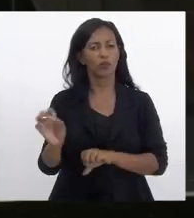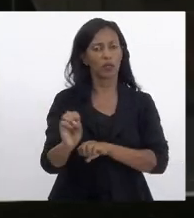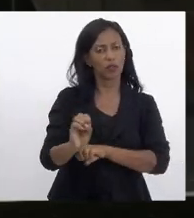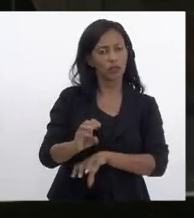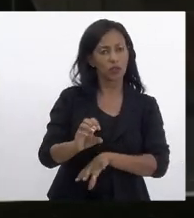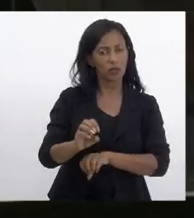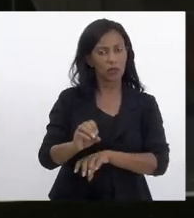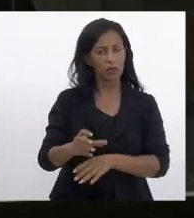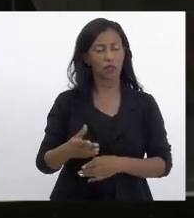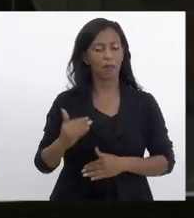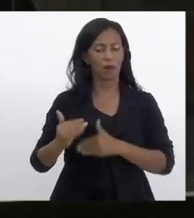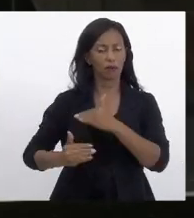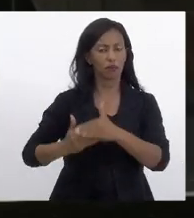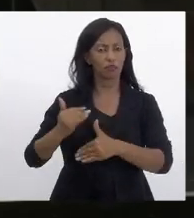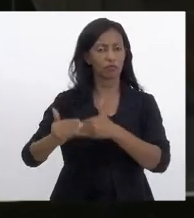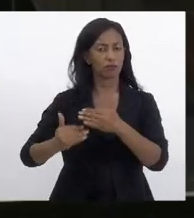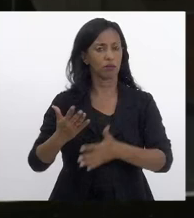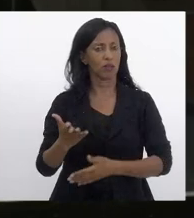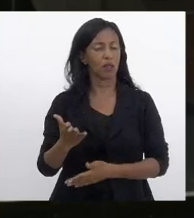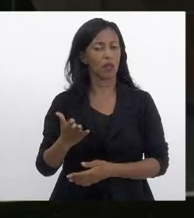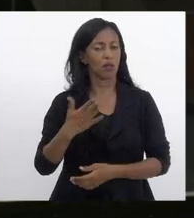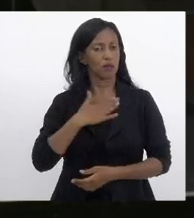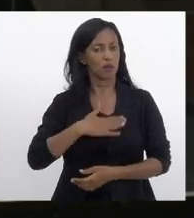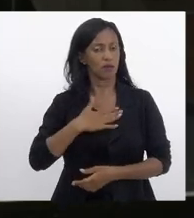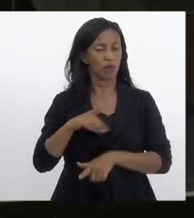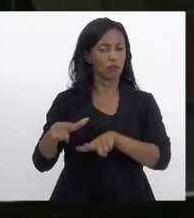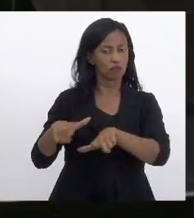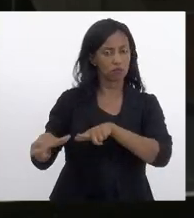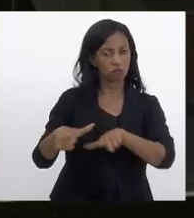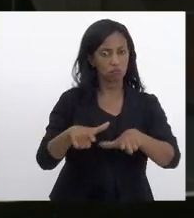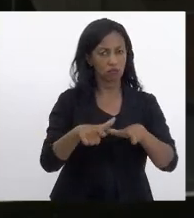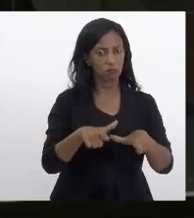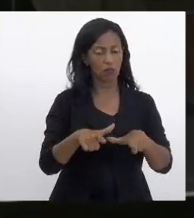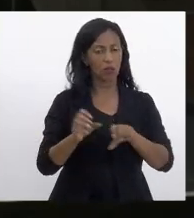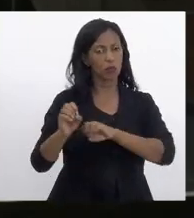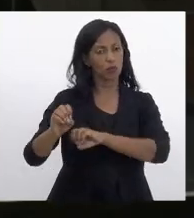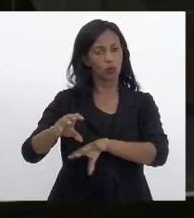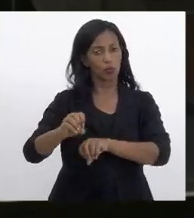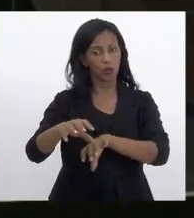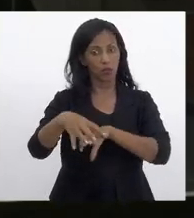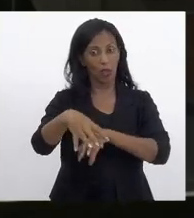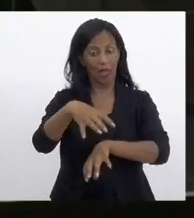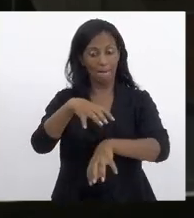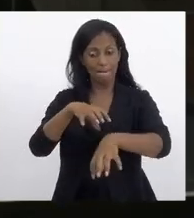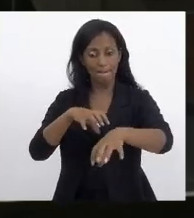educação para o desempenho satisfatório do trabalho e do ensino